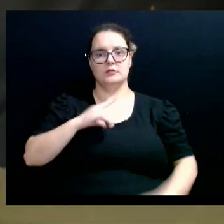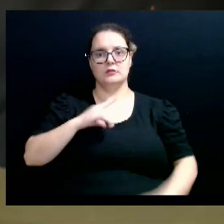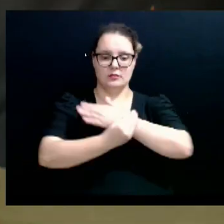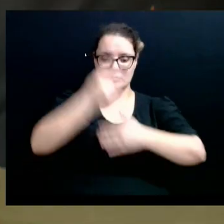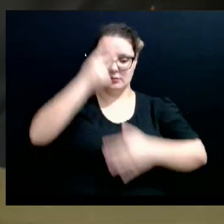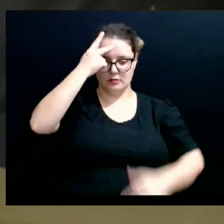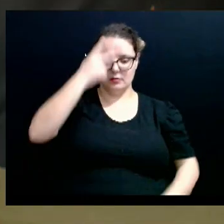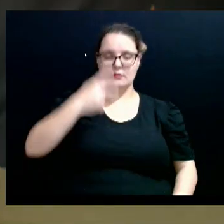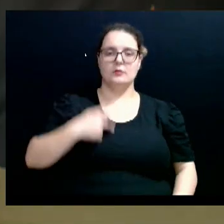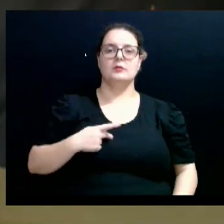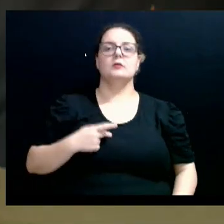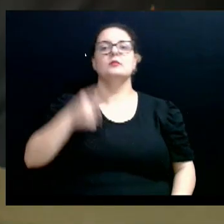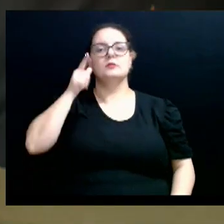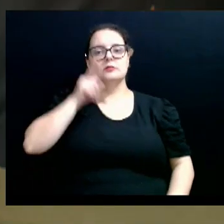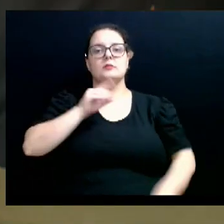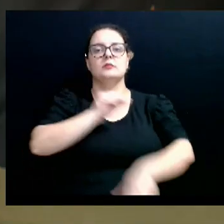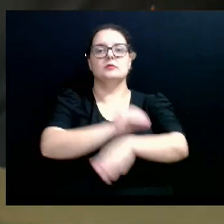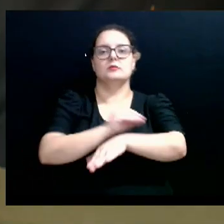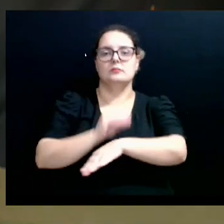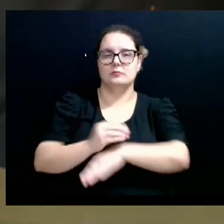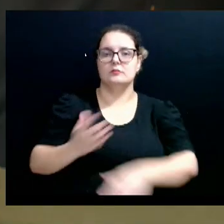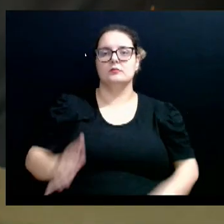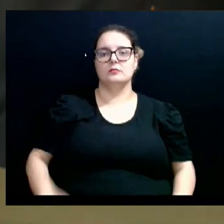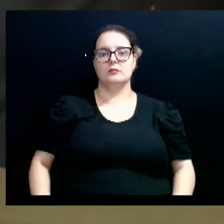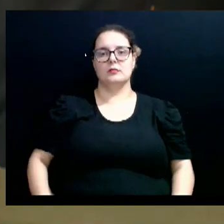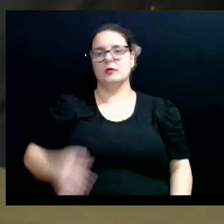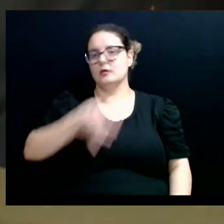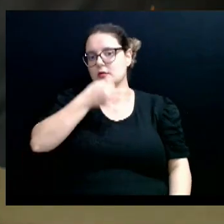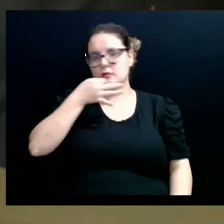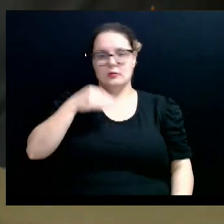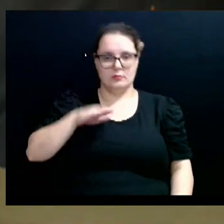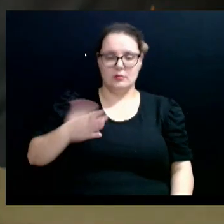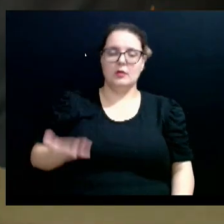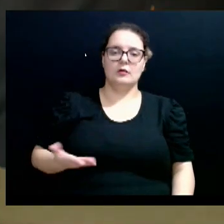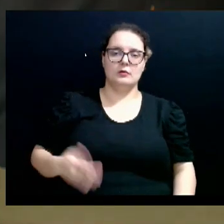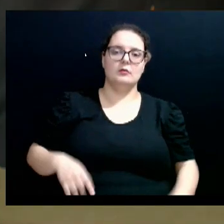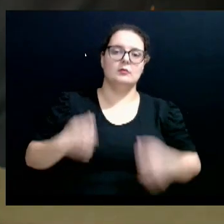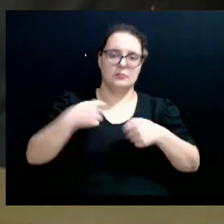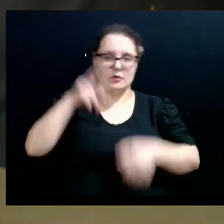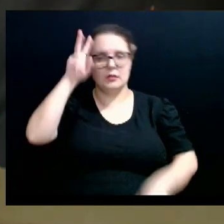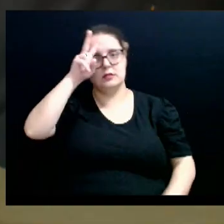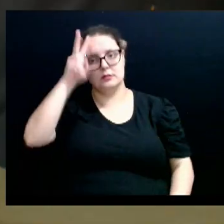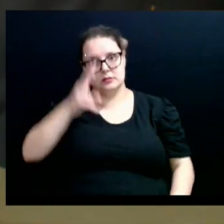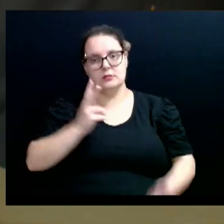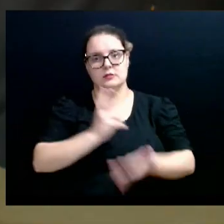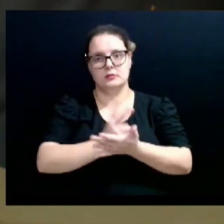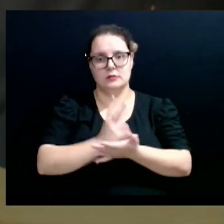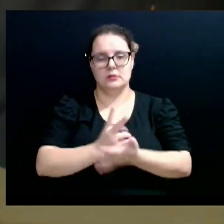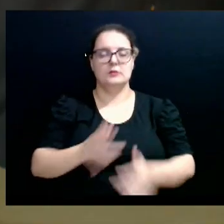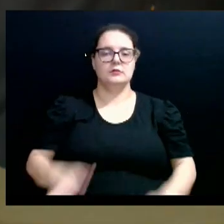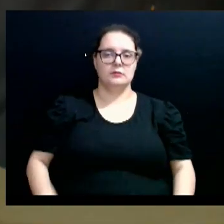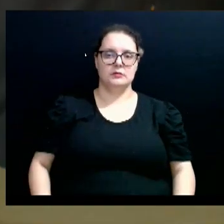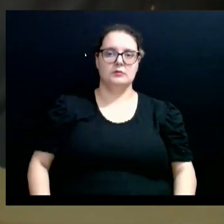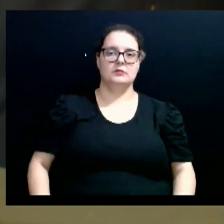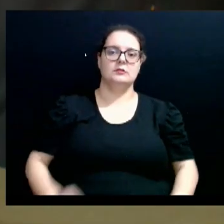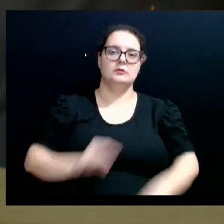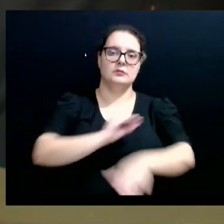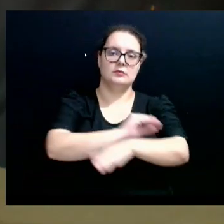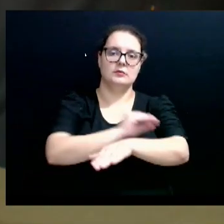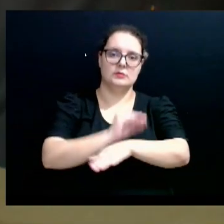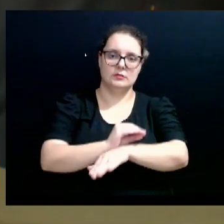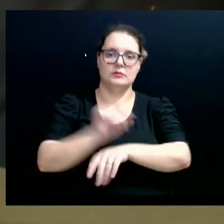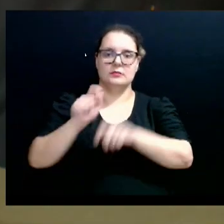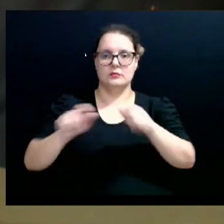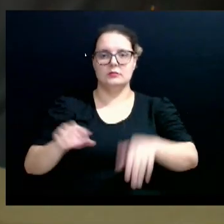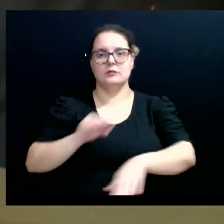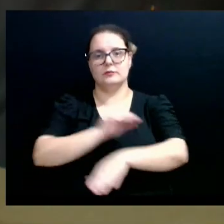cuidar com mais excelência. Né? A gente precisa lembrar, sim, de cuidar de quem cuida. E assim a gente